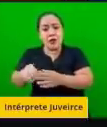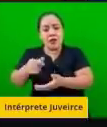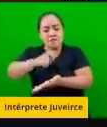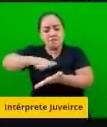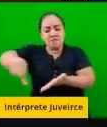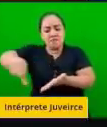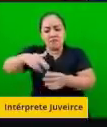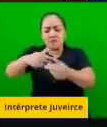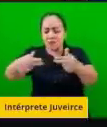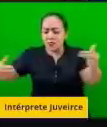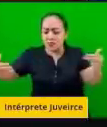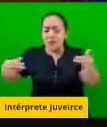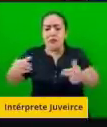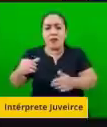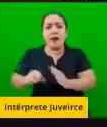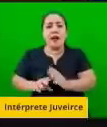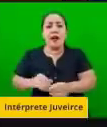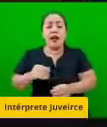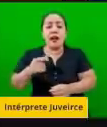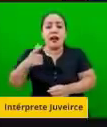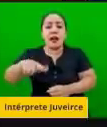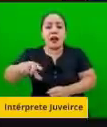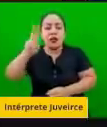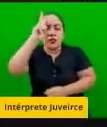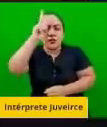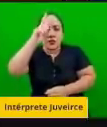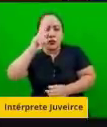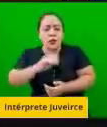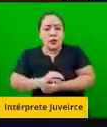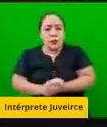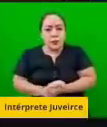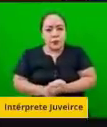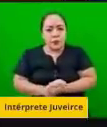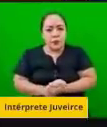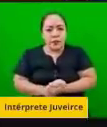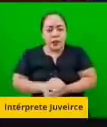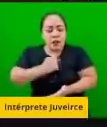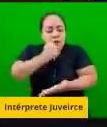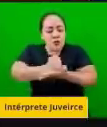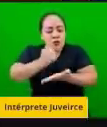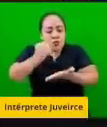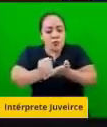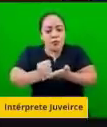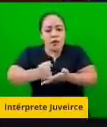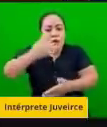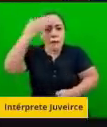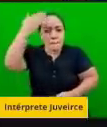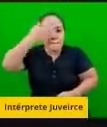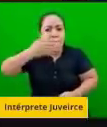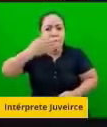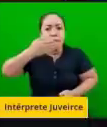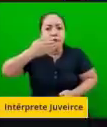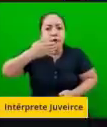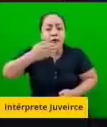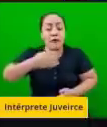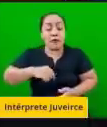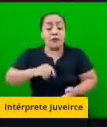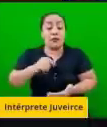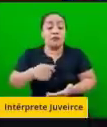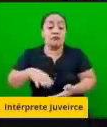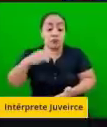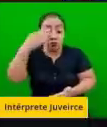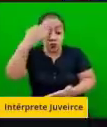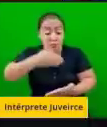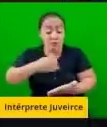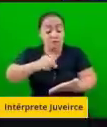a concepção do documento como prova, né? Então, naquele momento, o documento escrito e